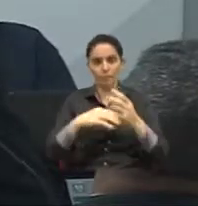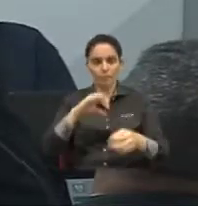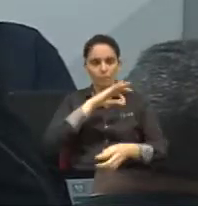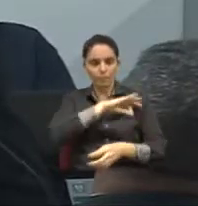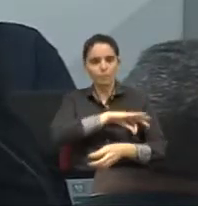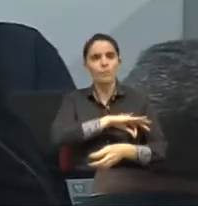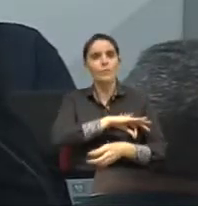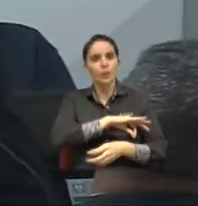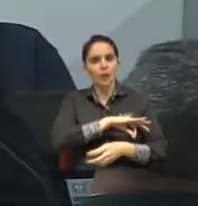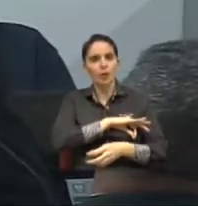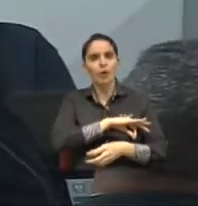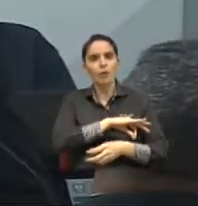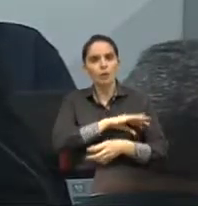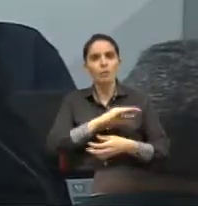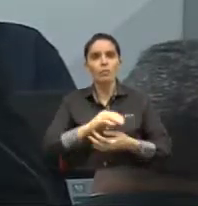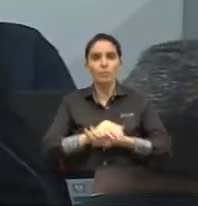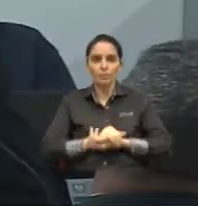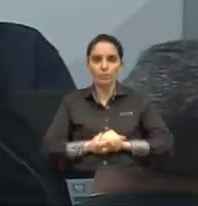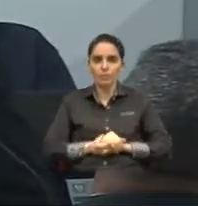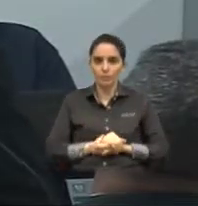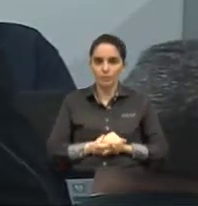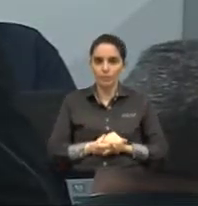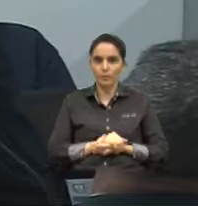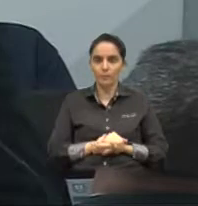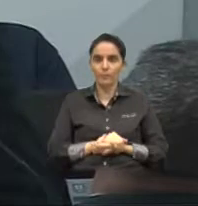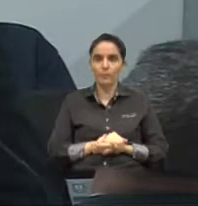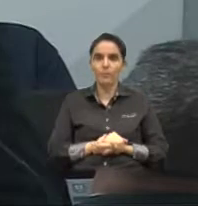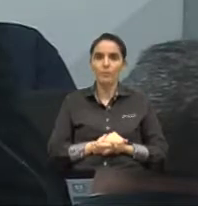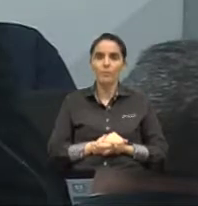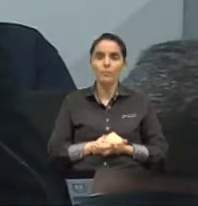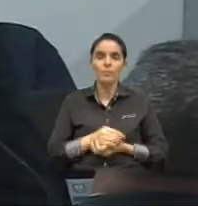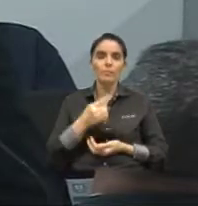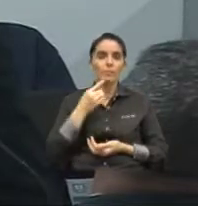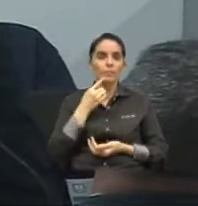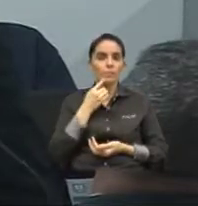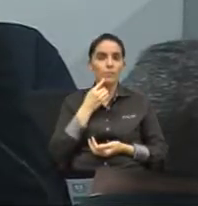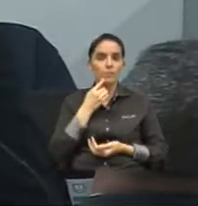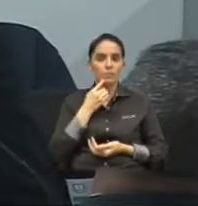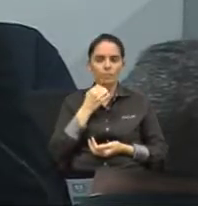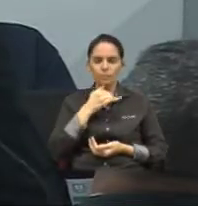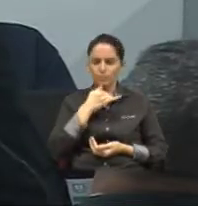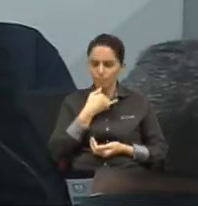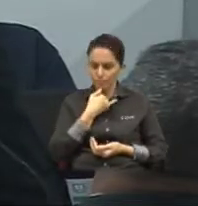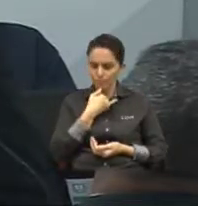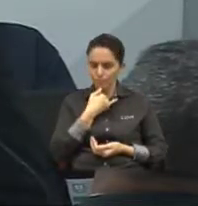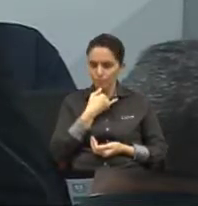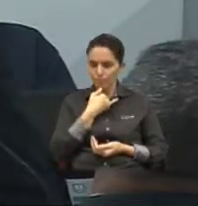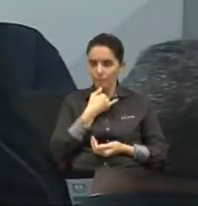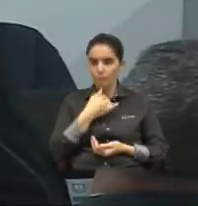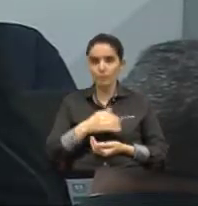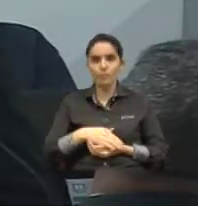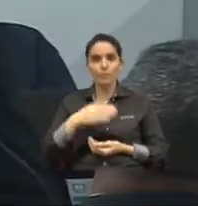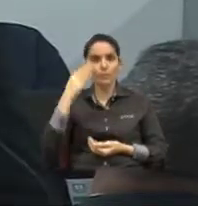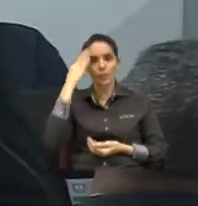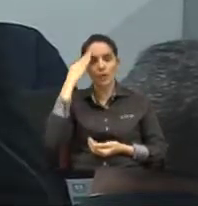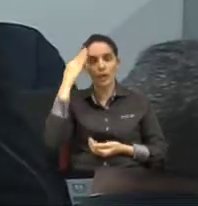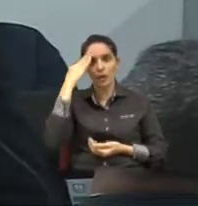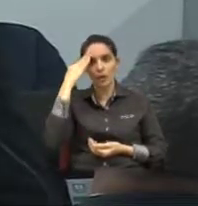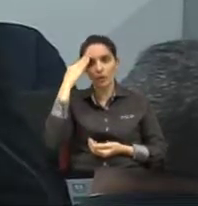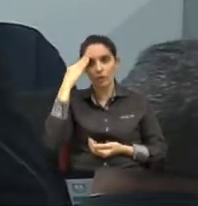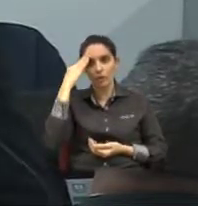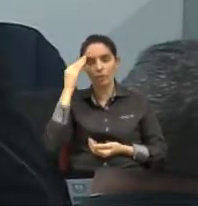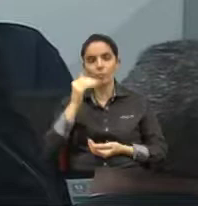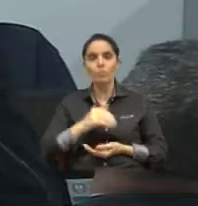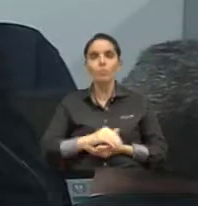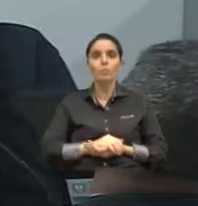dos nossos policiais. Eu fico muito, mas muito triste sabendo que existe uma minoria, viu?